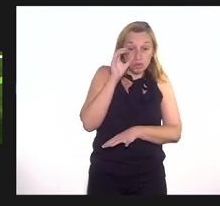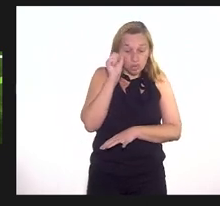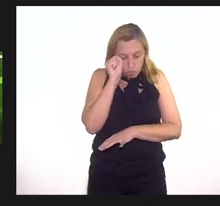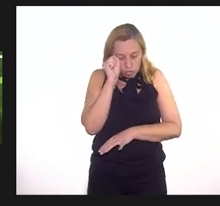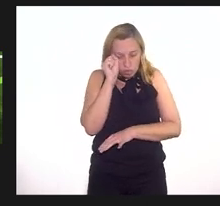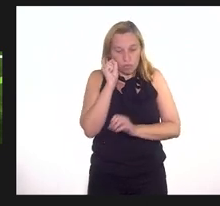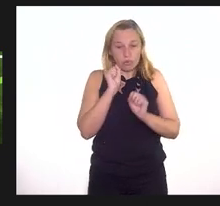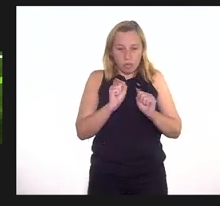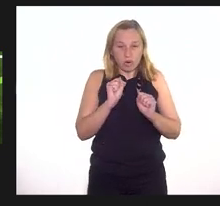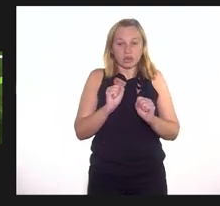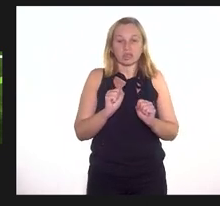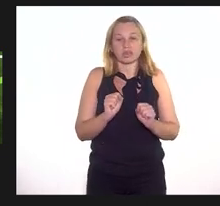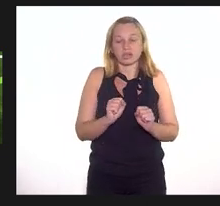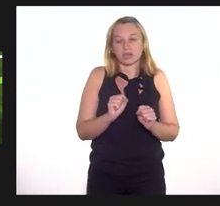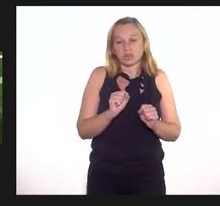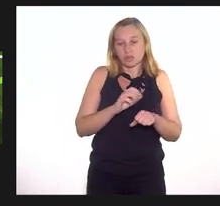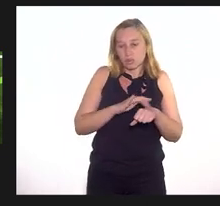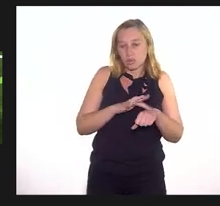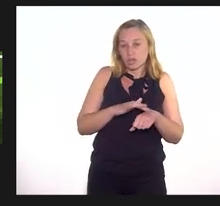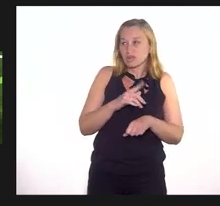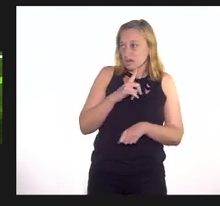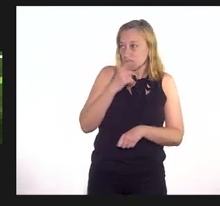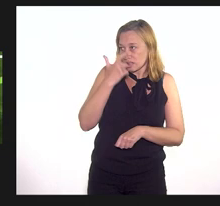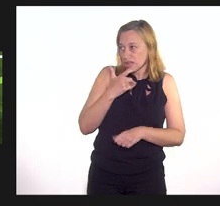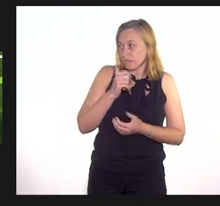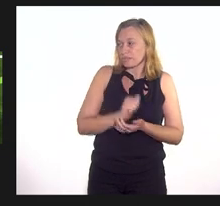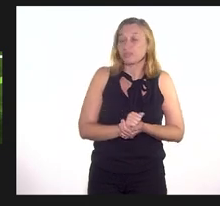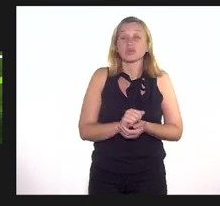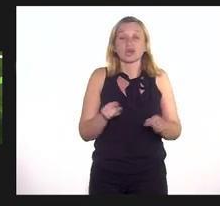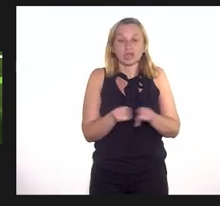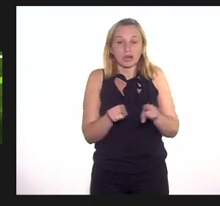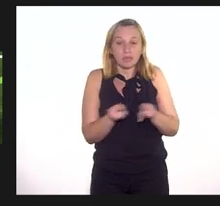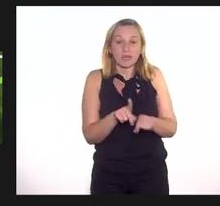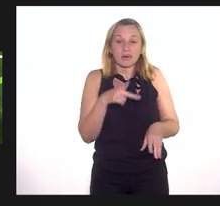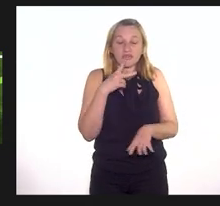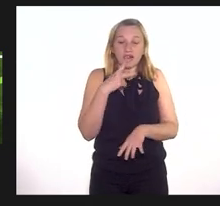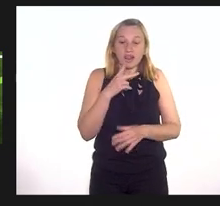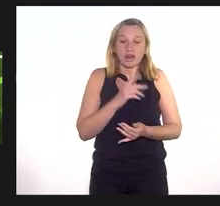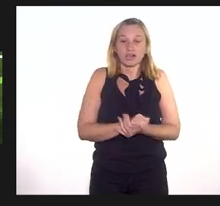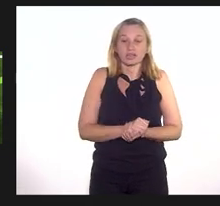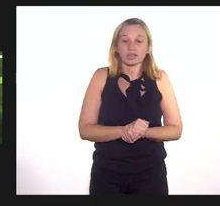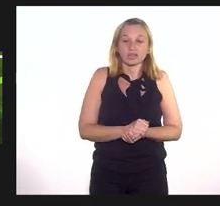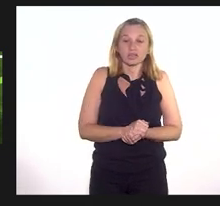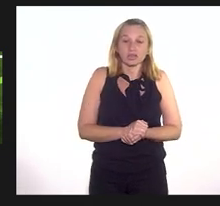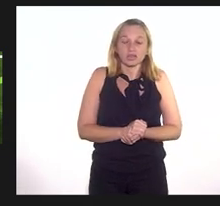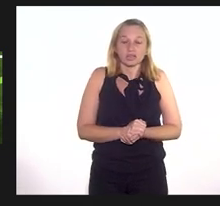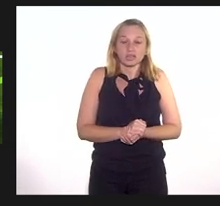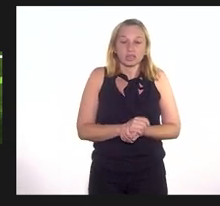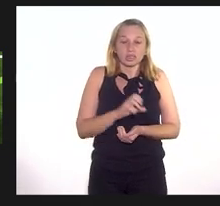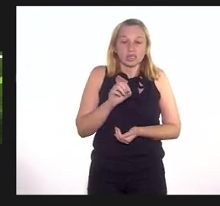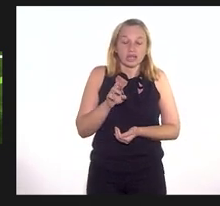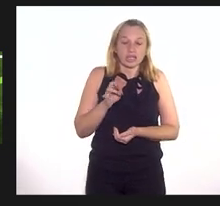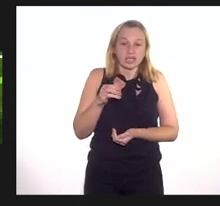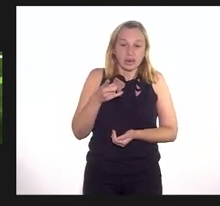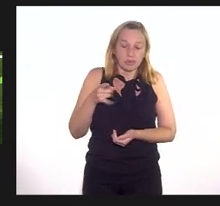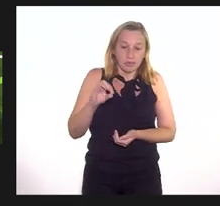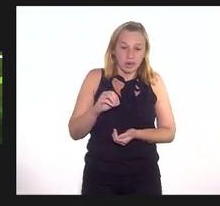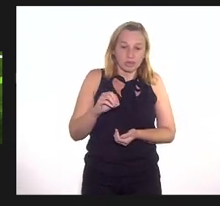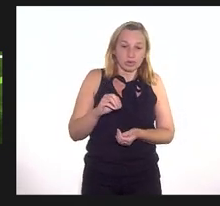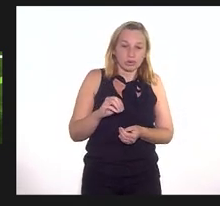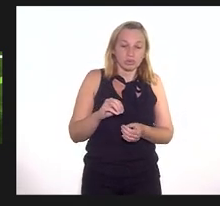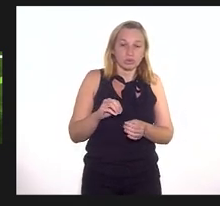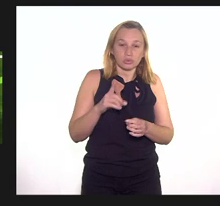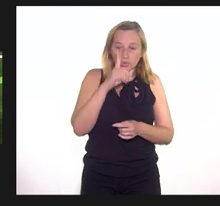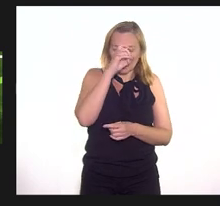doença. E também para falar sobre o credenciamento do Hospital Universitário